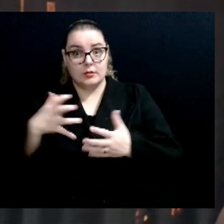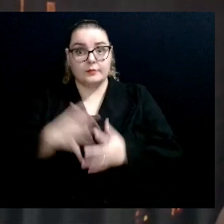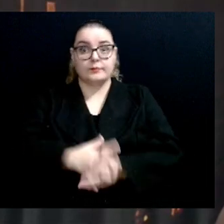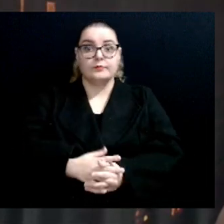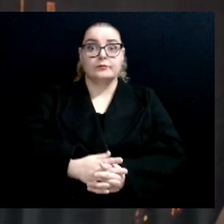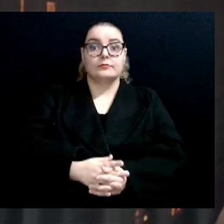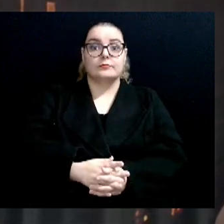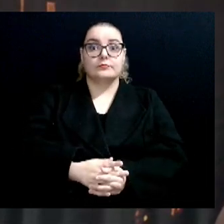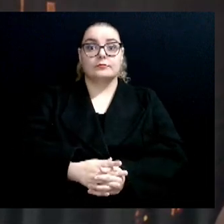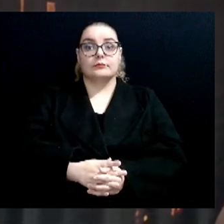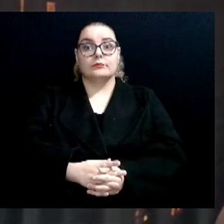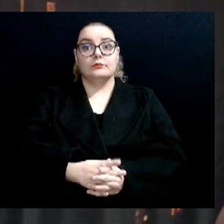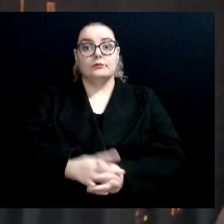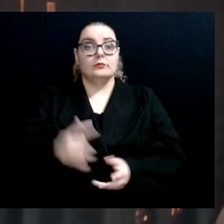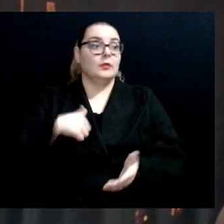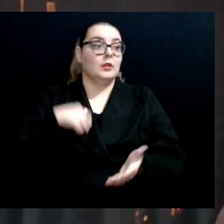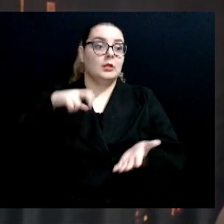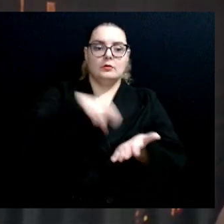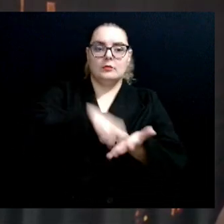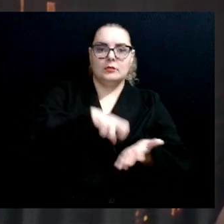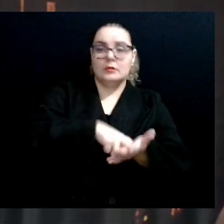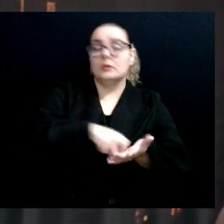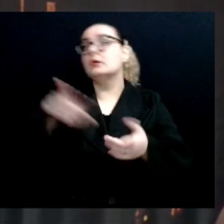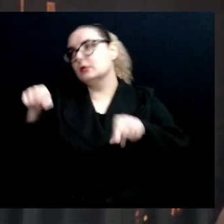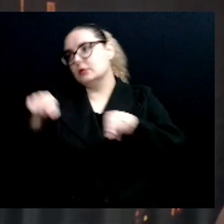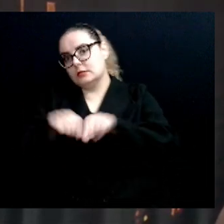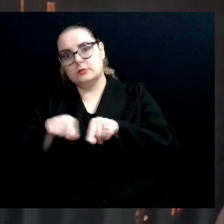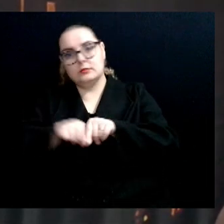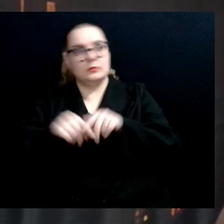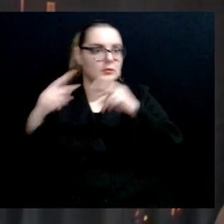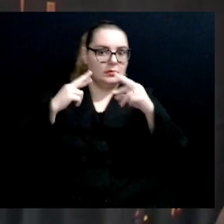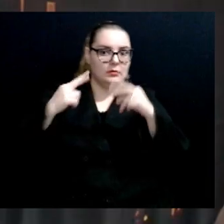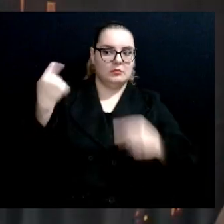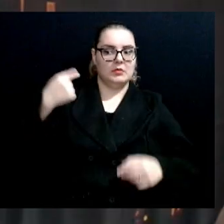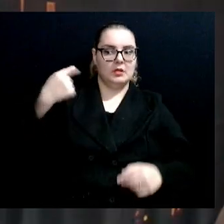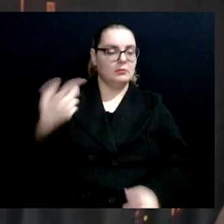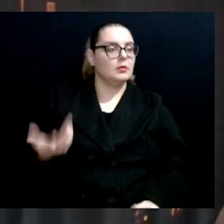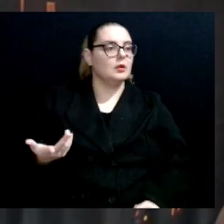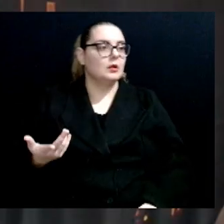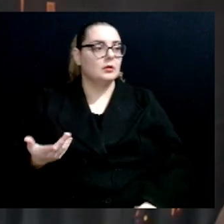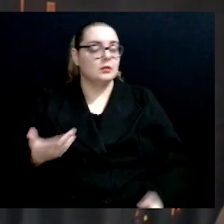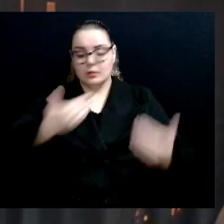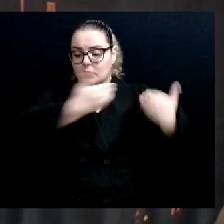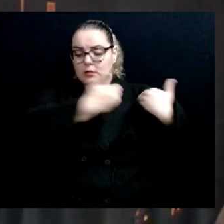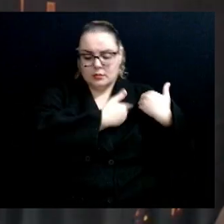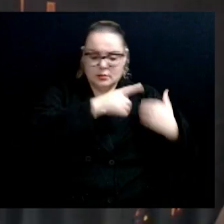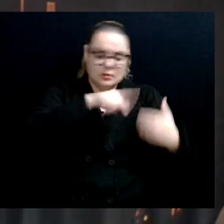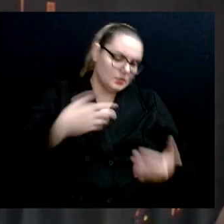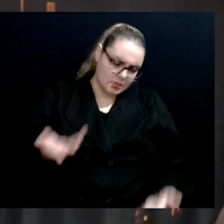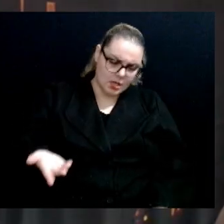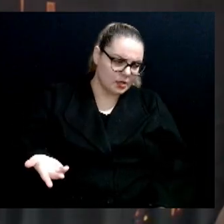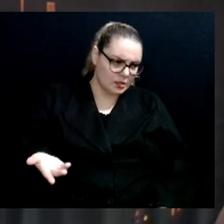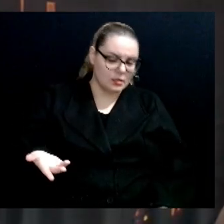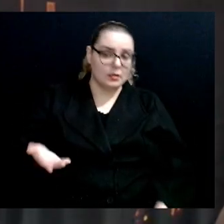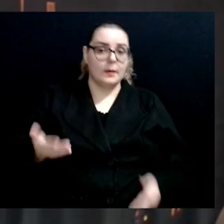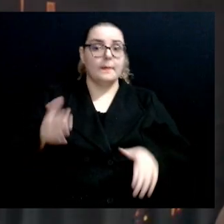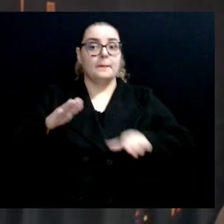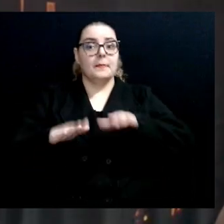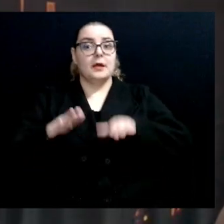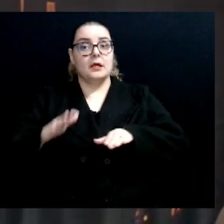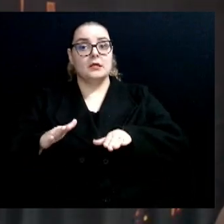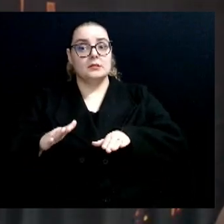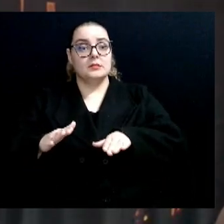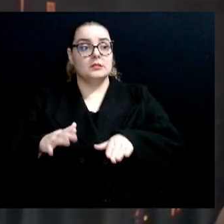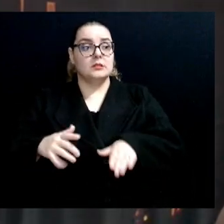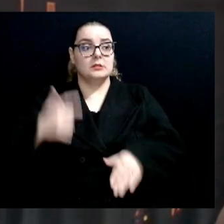ser punido, eu vou ser fiscalizado, é uma responsabilidade, e né? Mas nem sempre a pessoa escolheu estar ali.